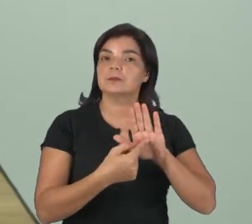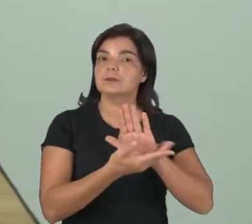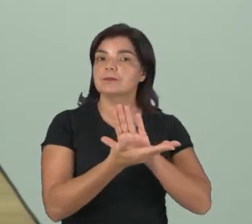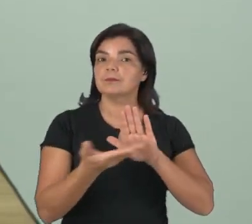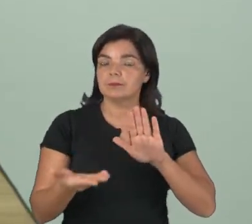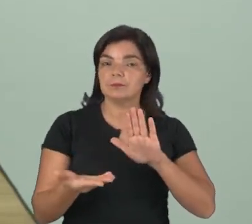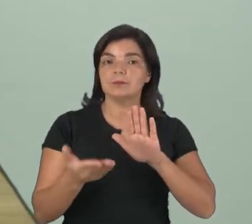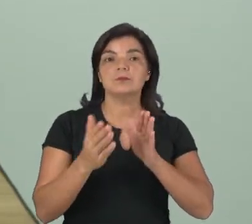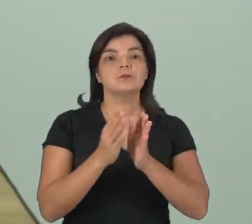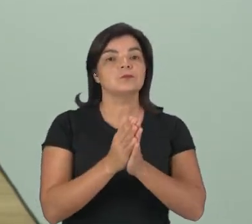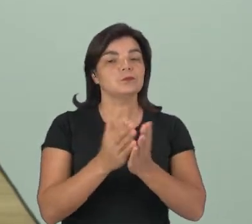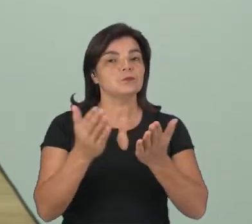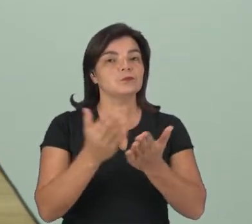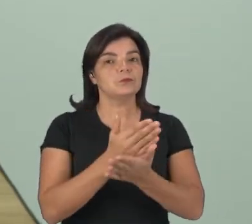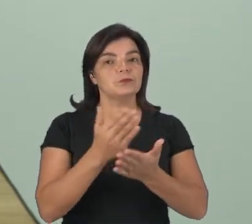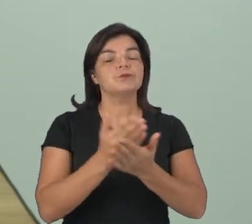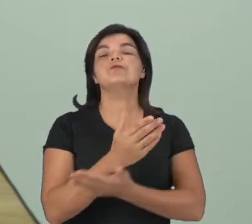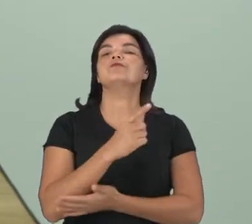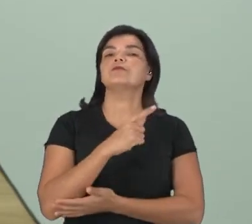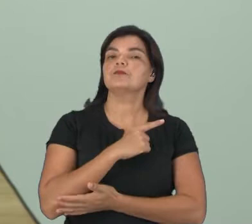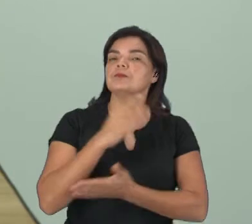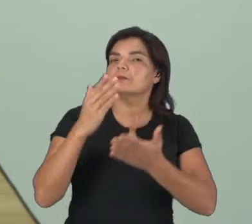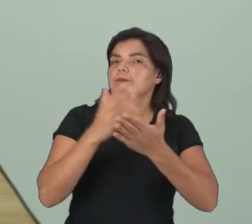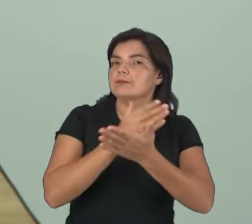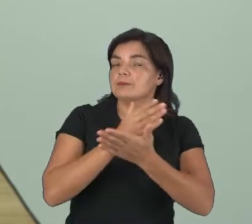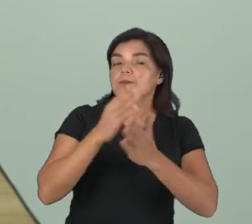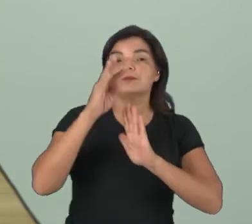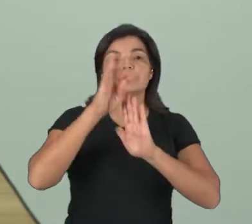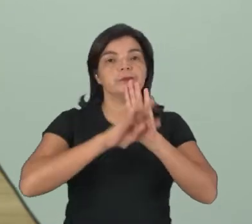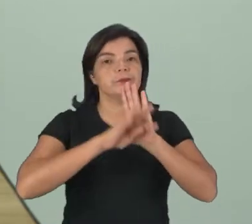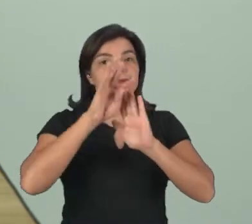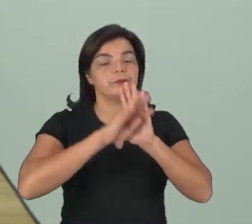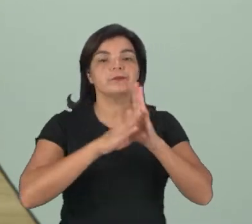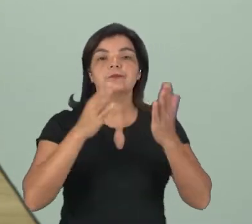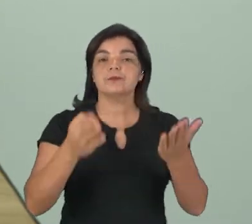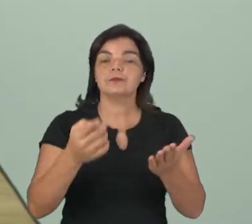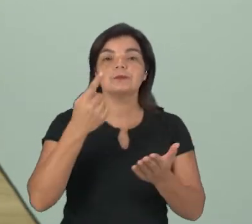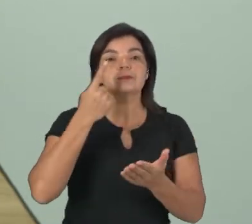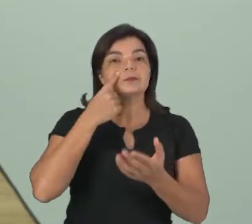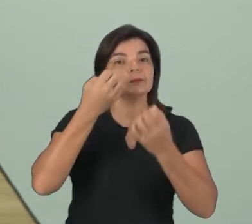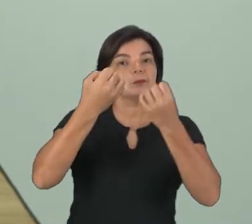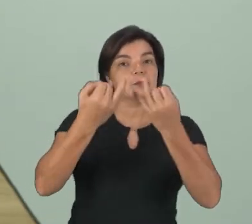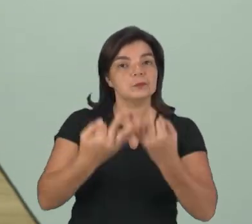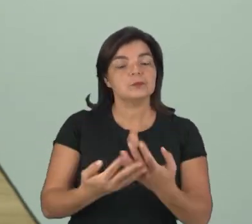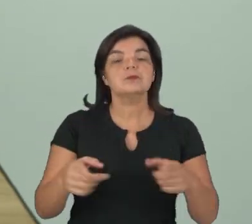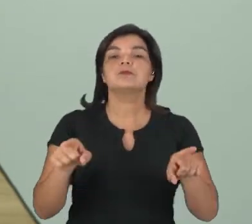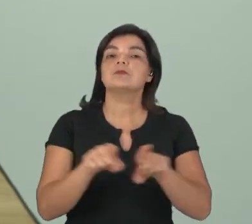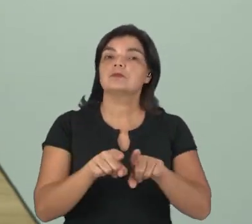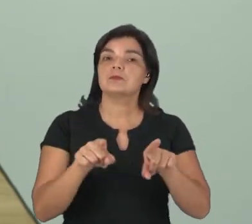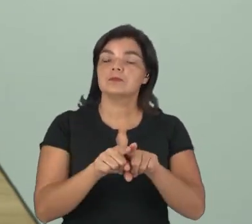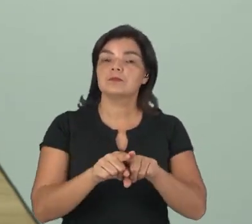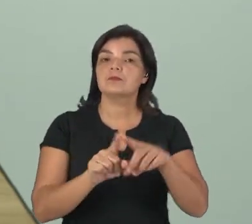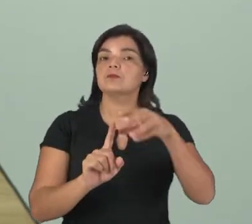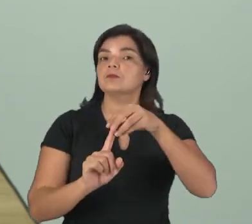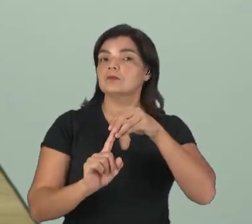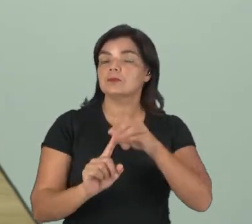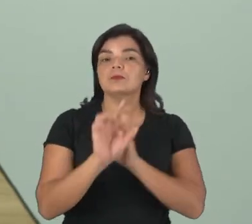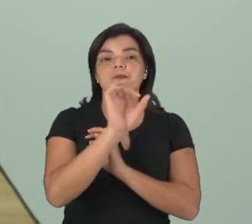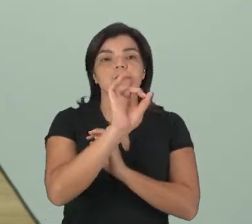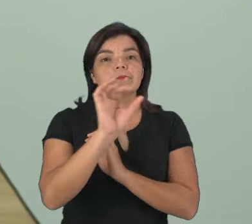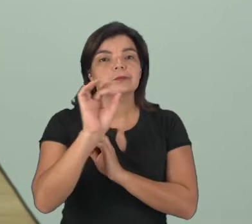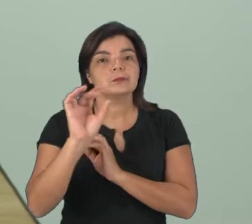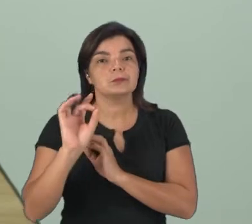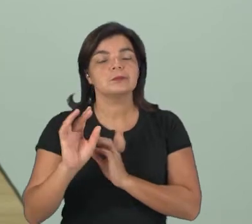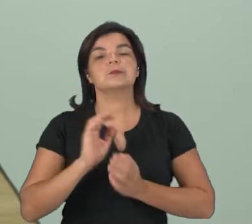para vocês um livro que tem alguns textos e eu vou estar falando para vocês sobre a função de cada um